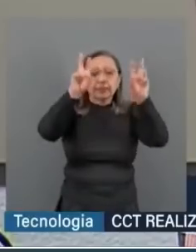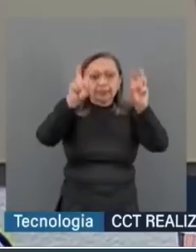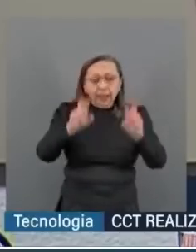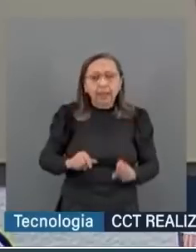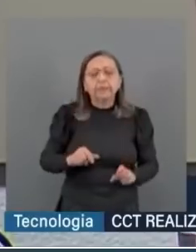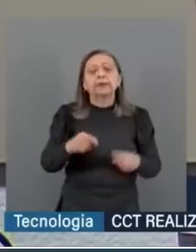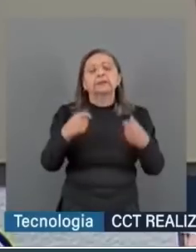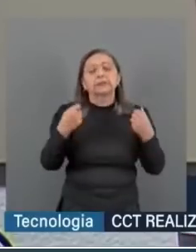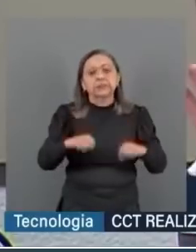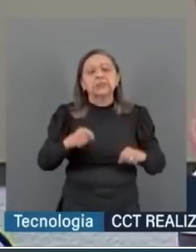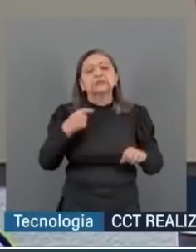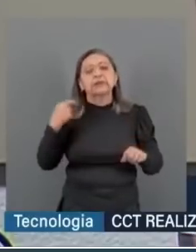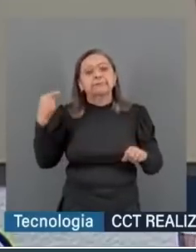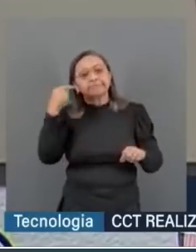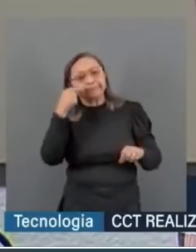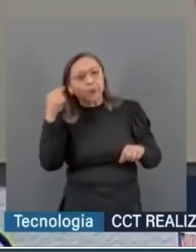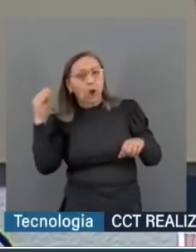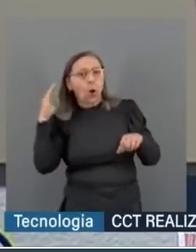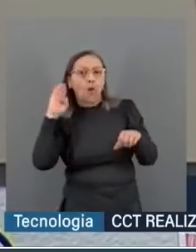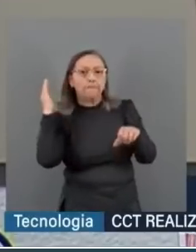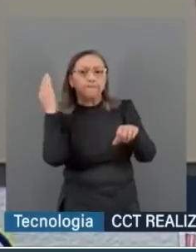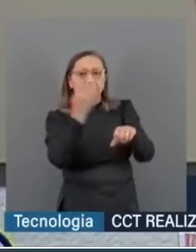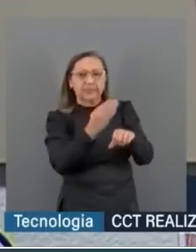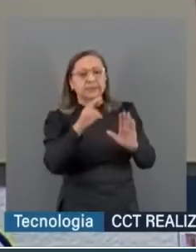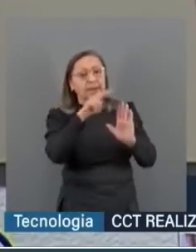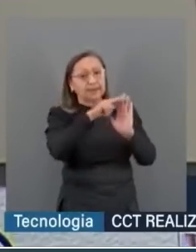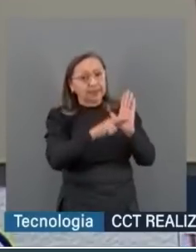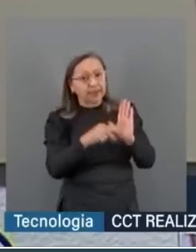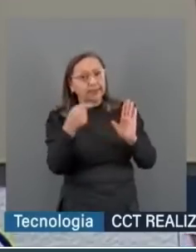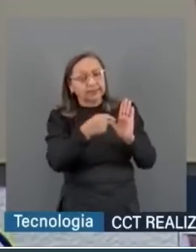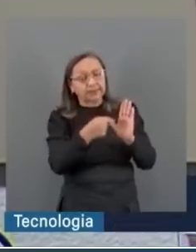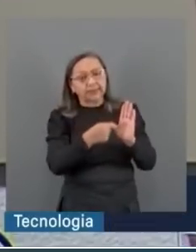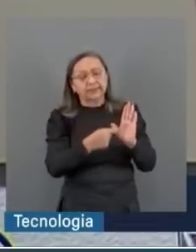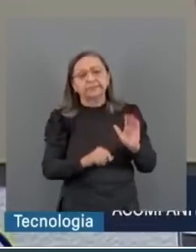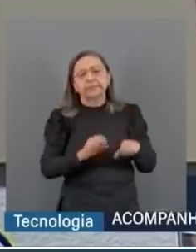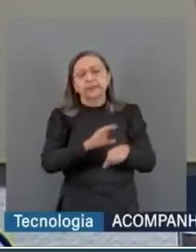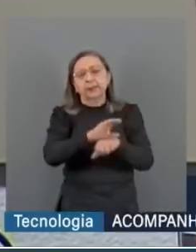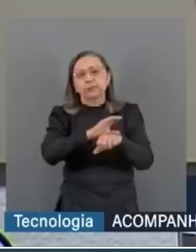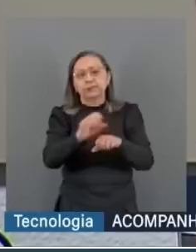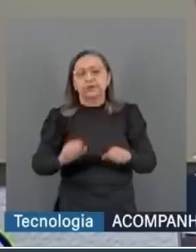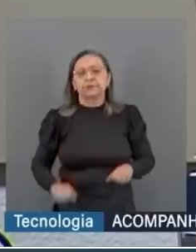Dos dois. A gente está bem atrasado em relação a isso. O que o STF está discutindo agora é a